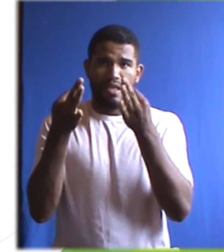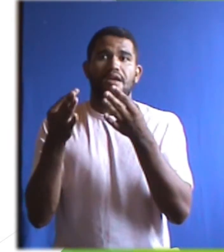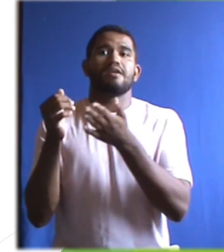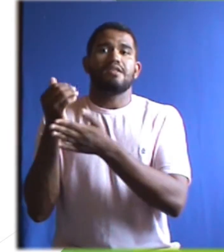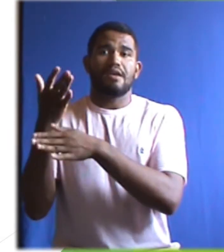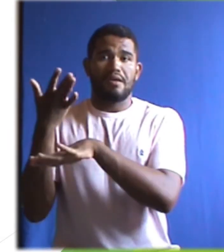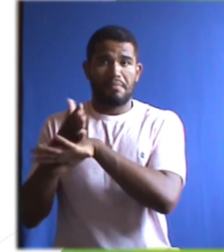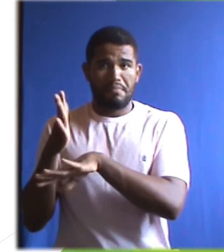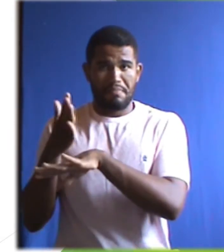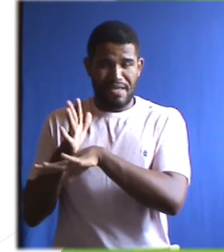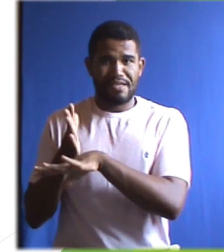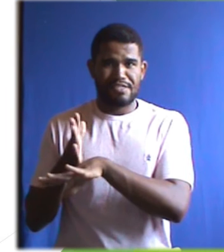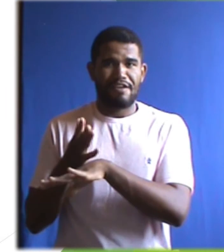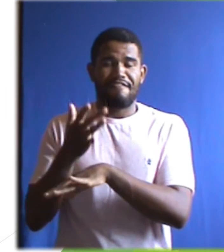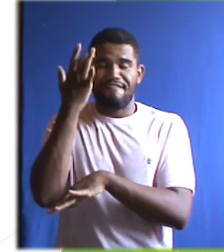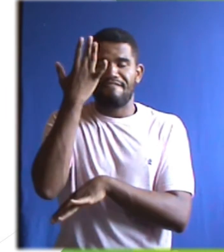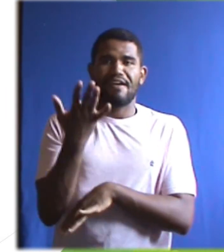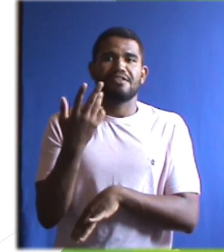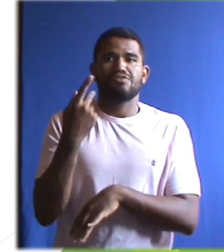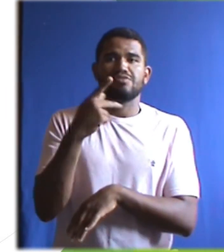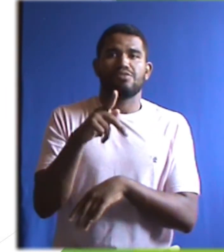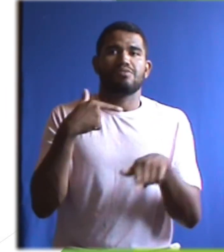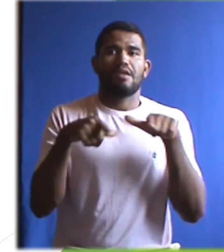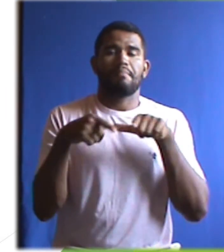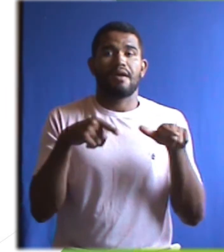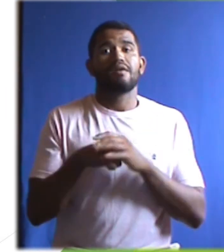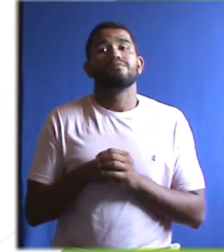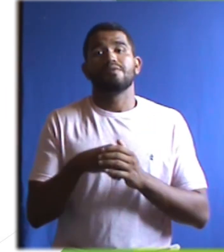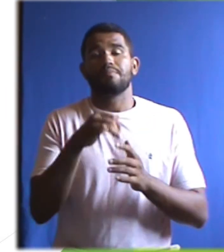fácil você até refletir sobre o seu fazer docente.